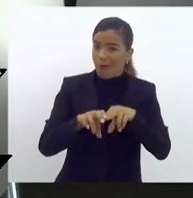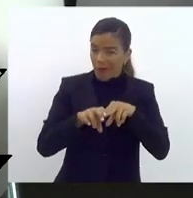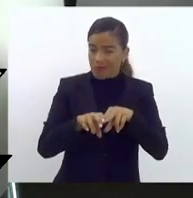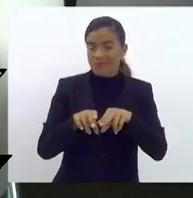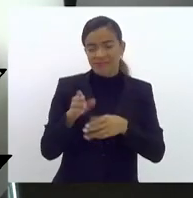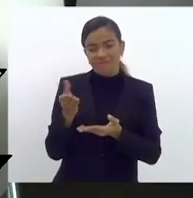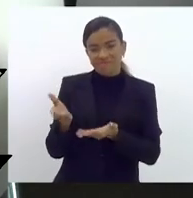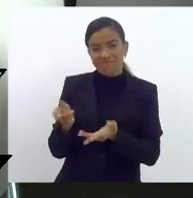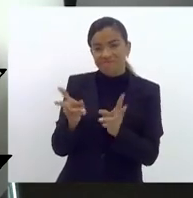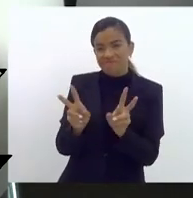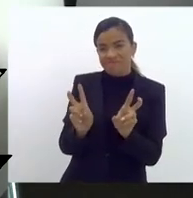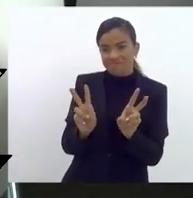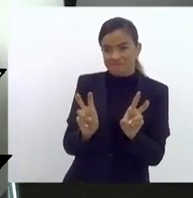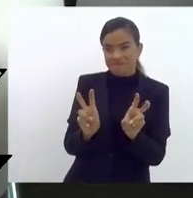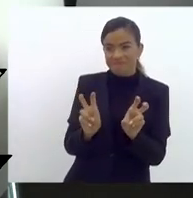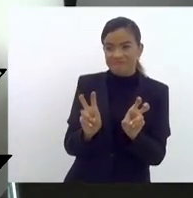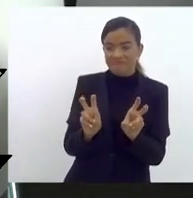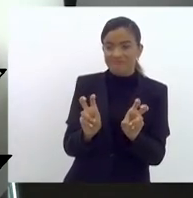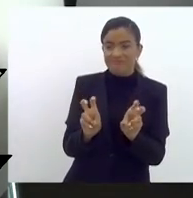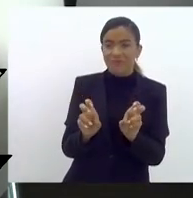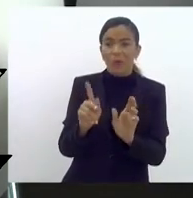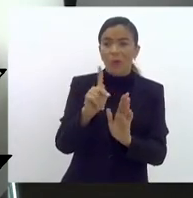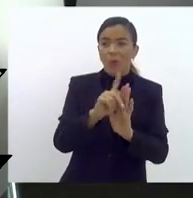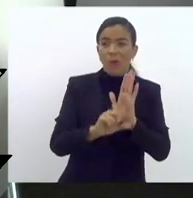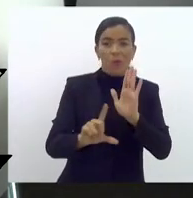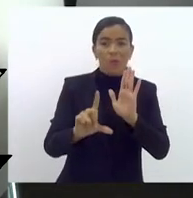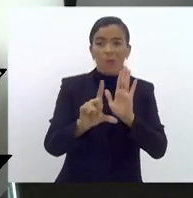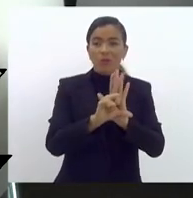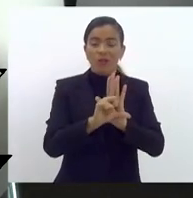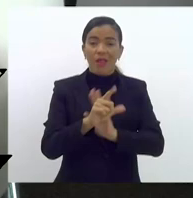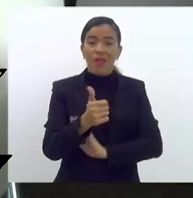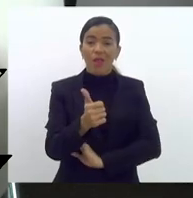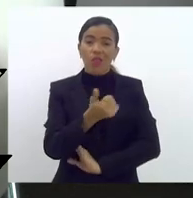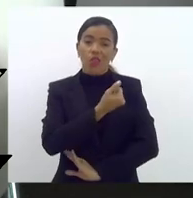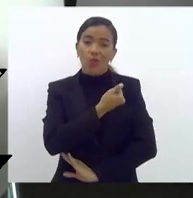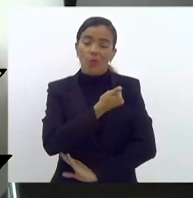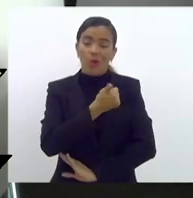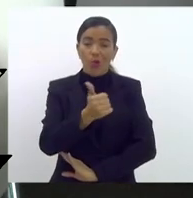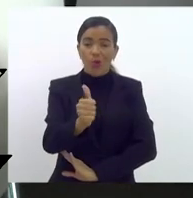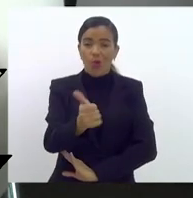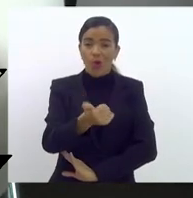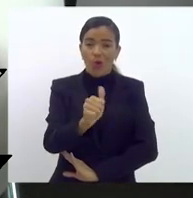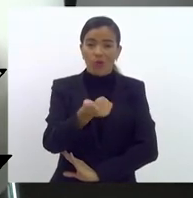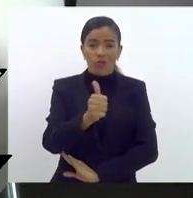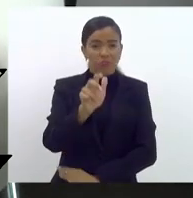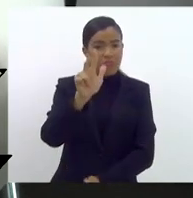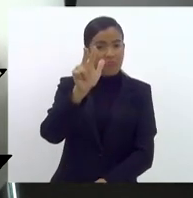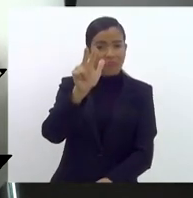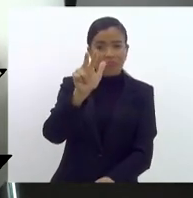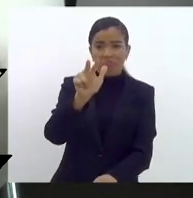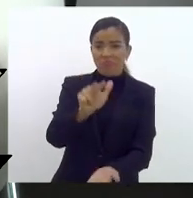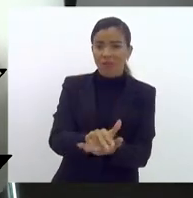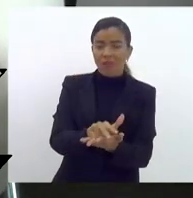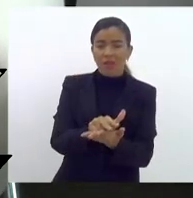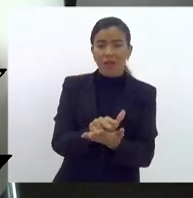que trata o projeto 11 da pauta patrimônio imaterial